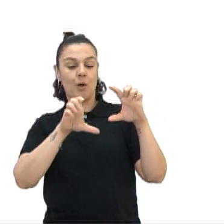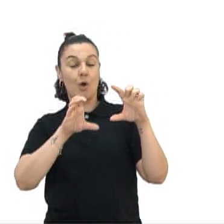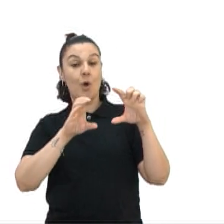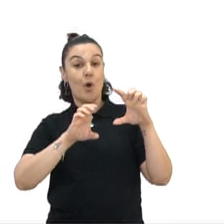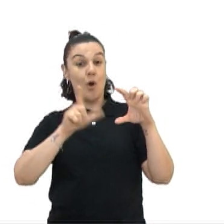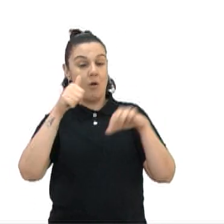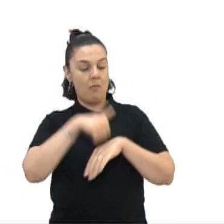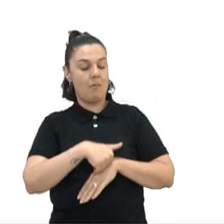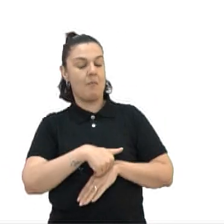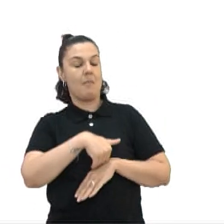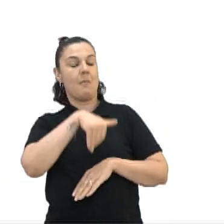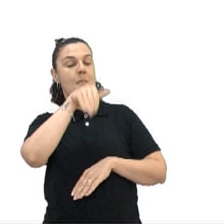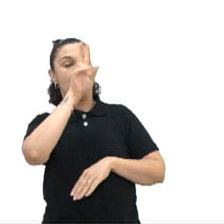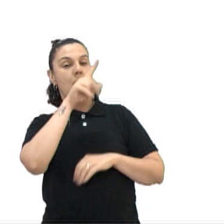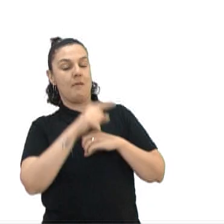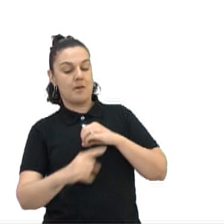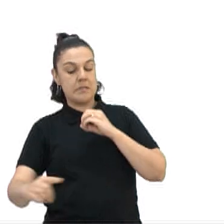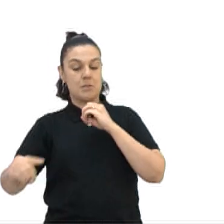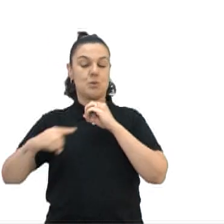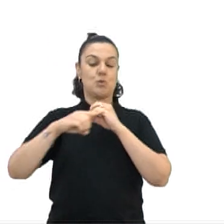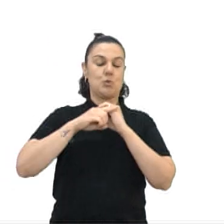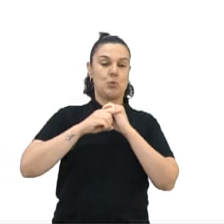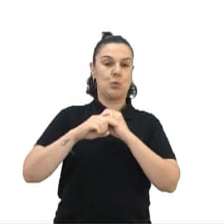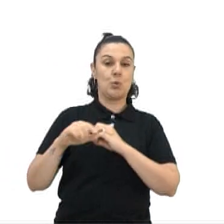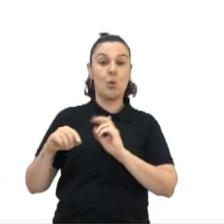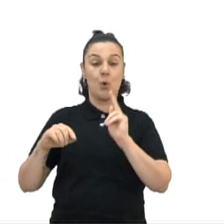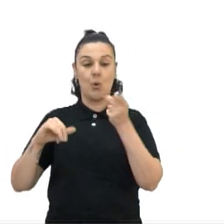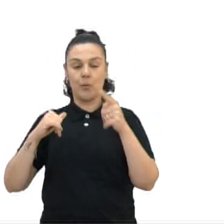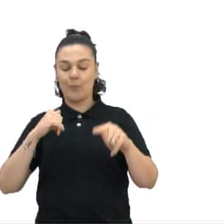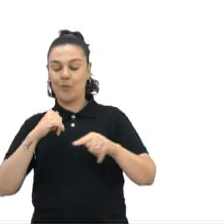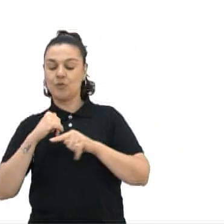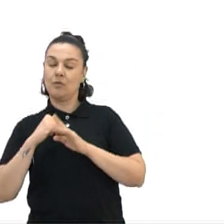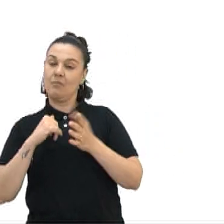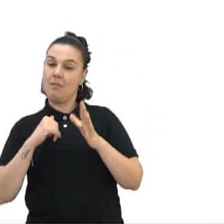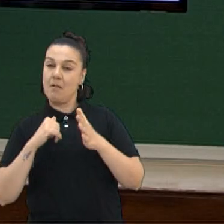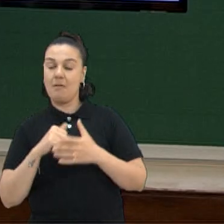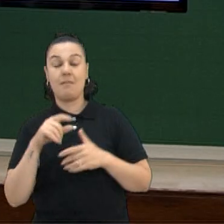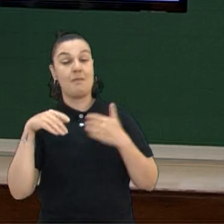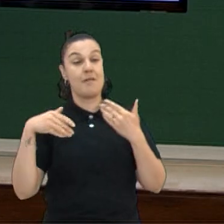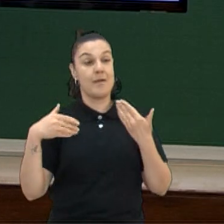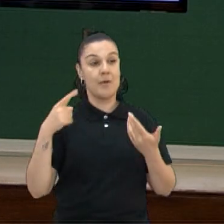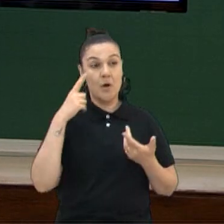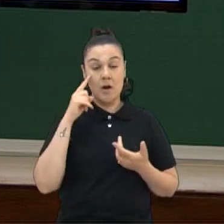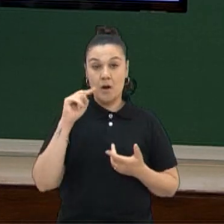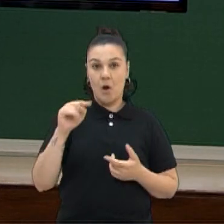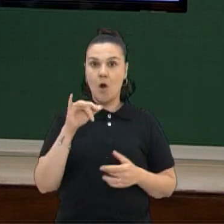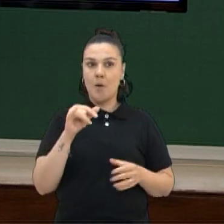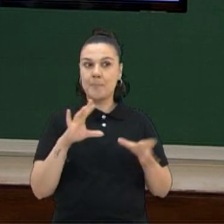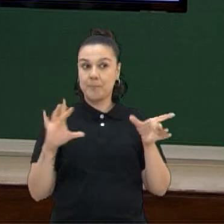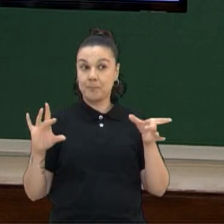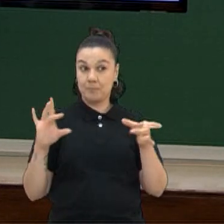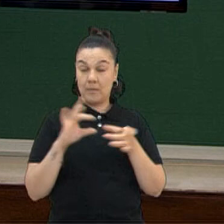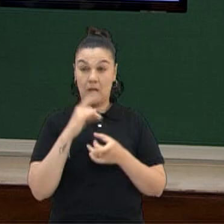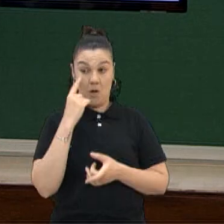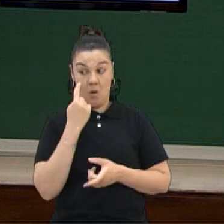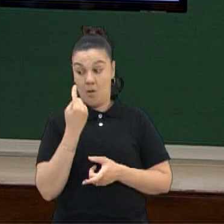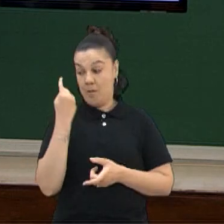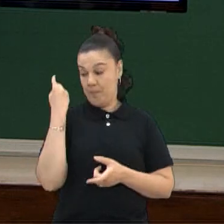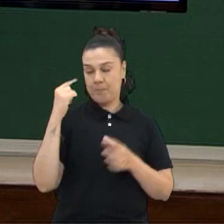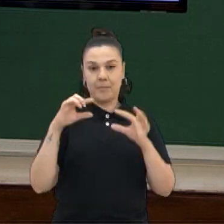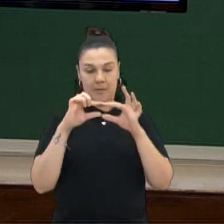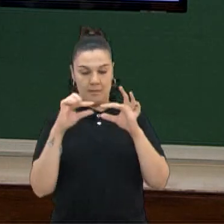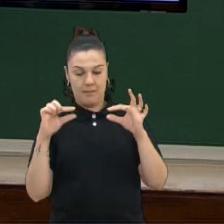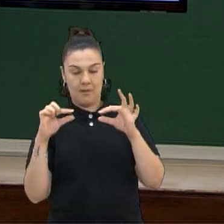mais eletronegativo do que o hidrogênio. Então pense, ó, aqui está a minha ligação do cloro